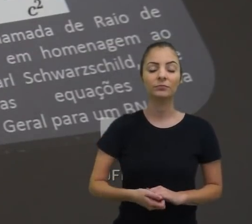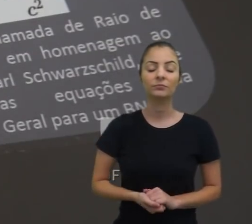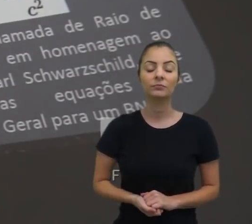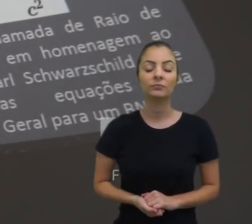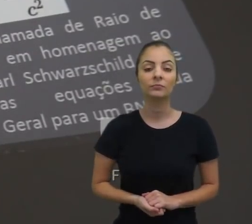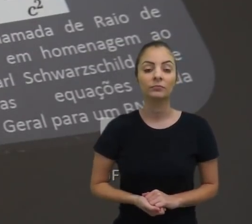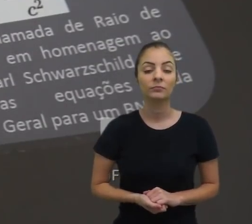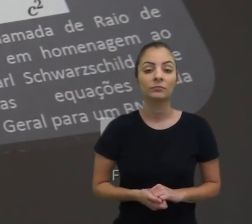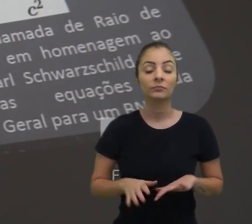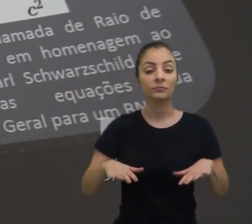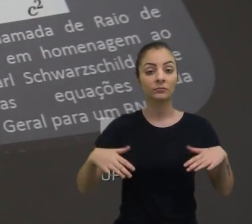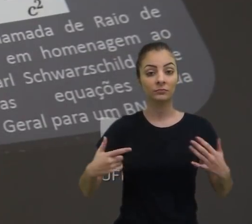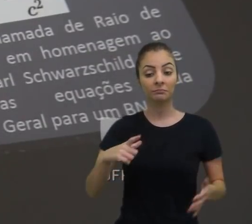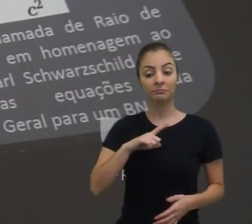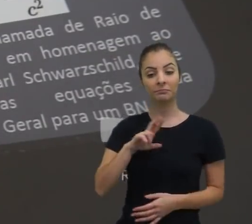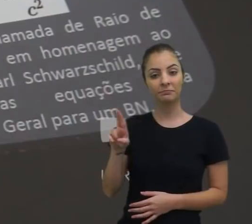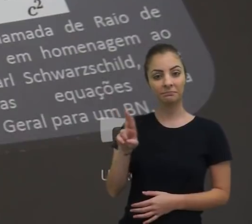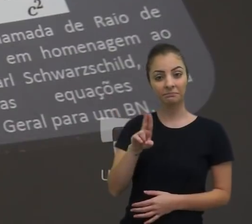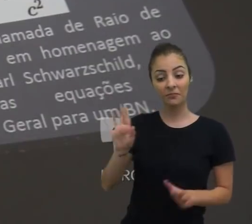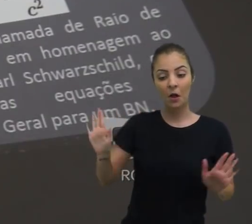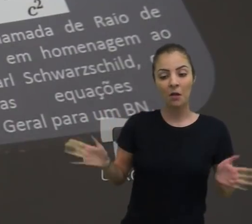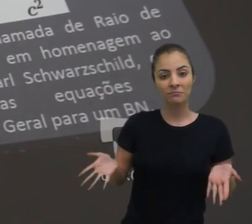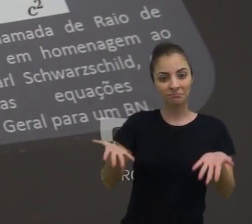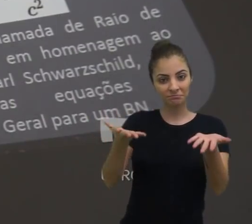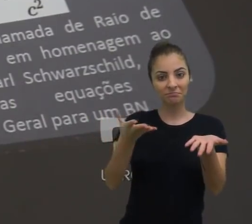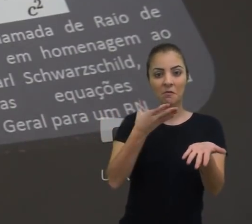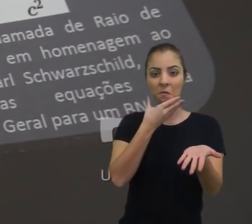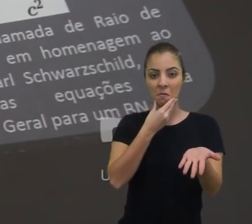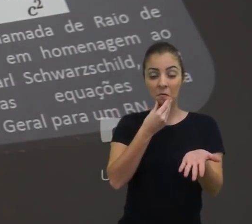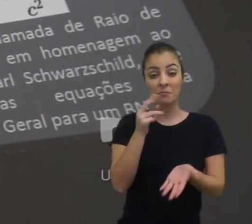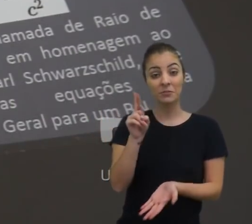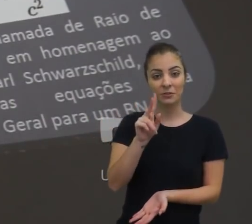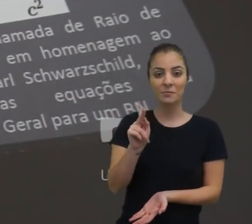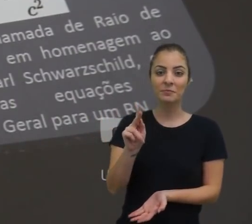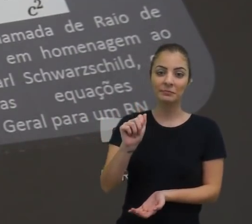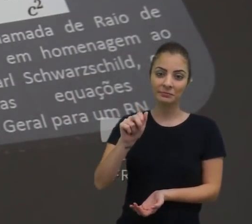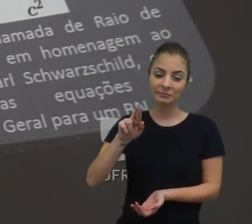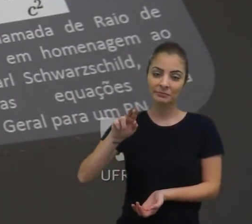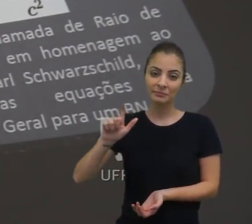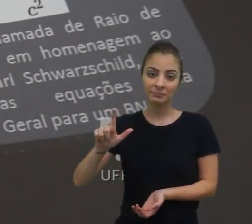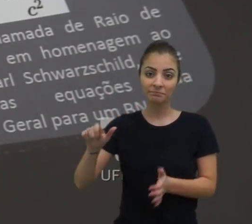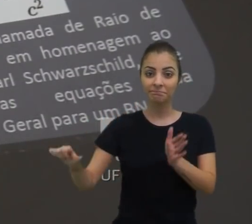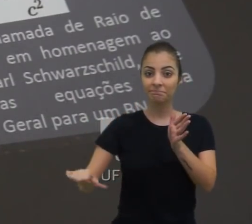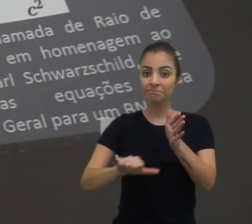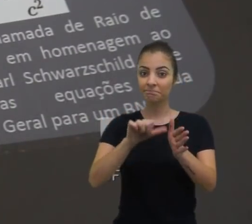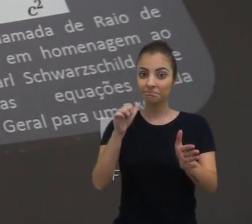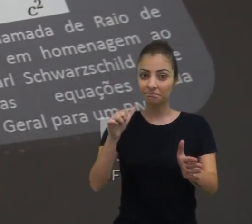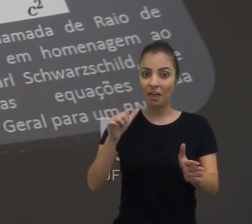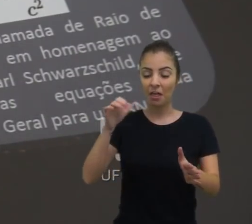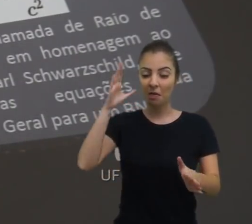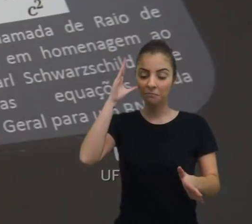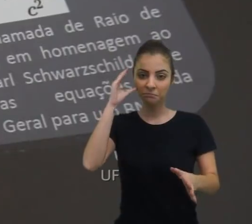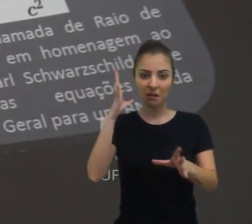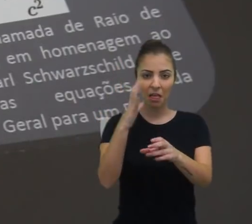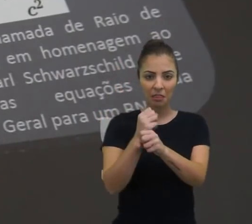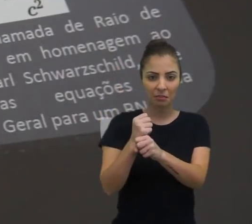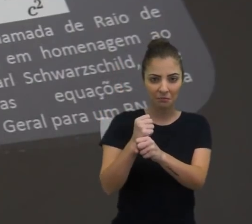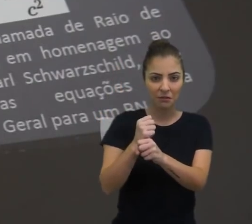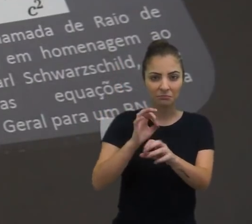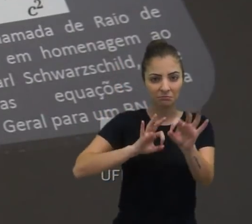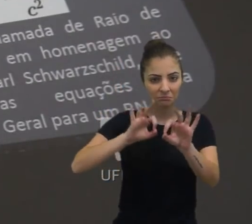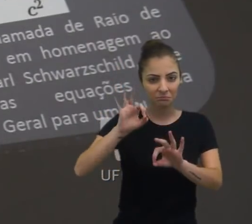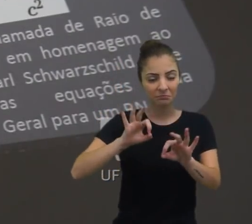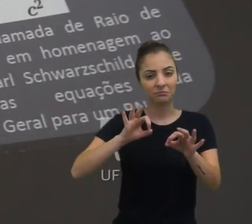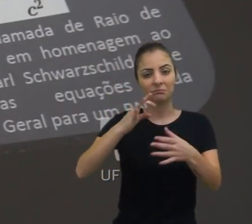homenagem ao astrônomo Karl Schwarzschild, que ele foi o primeiro a resolver as equações da relatividade geral para um buraco negro. Ele foi lá,